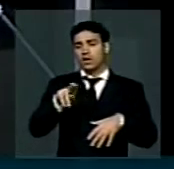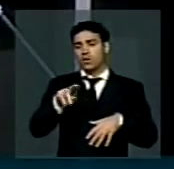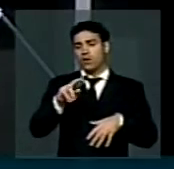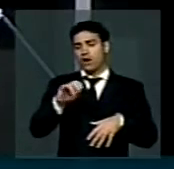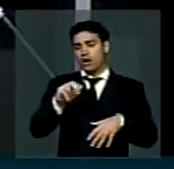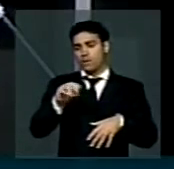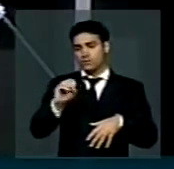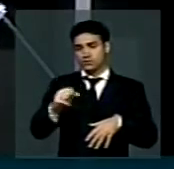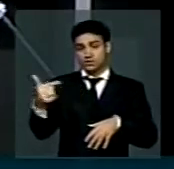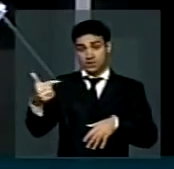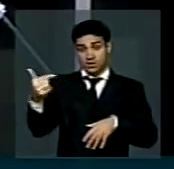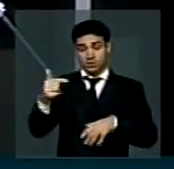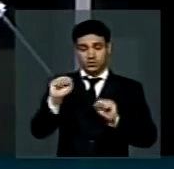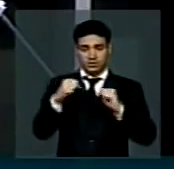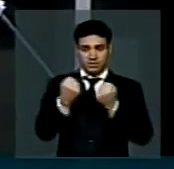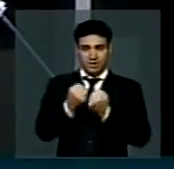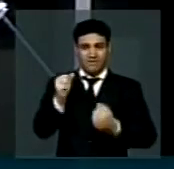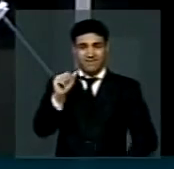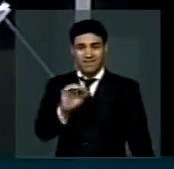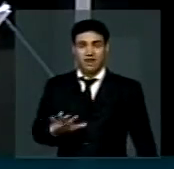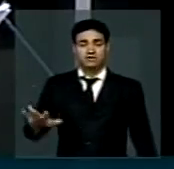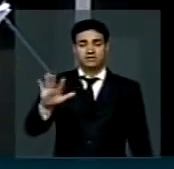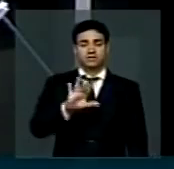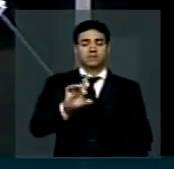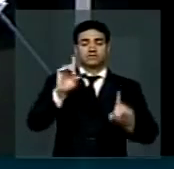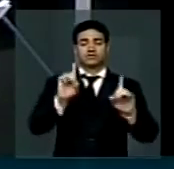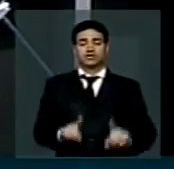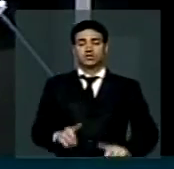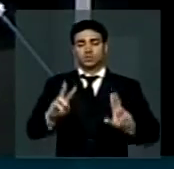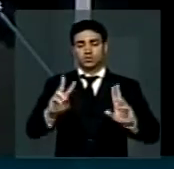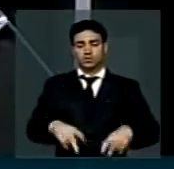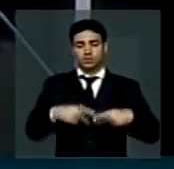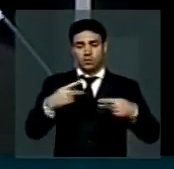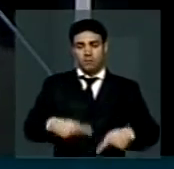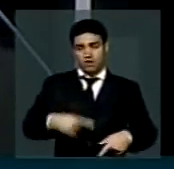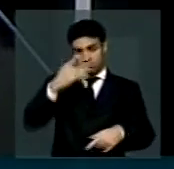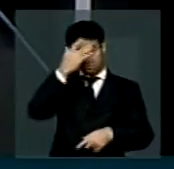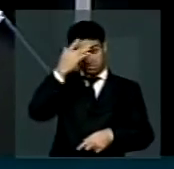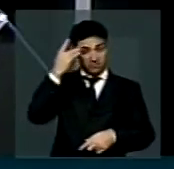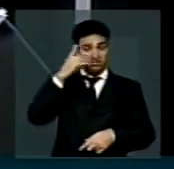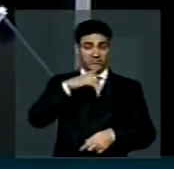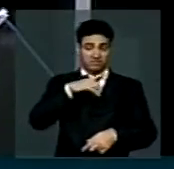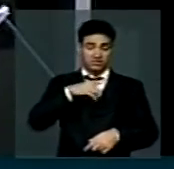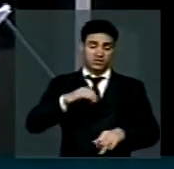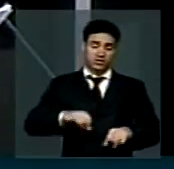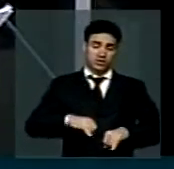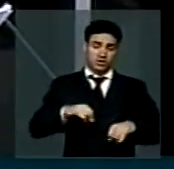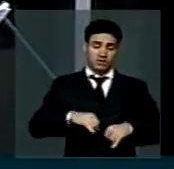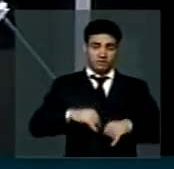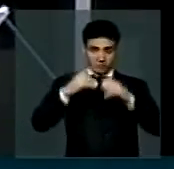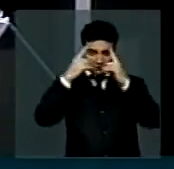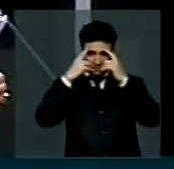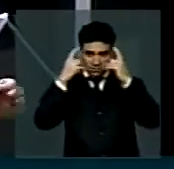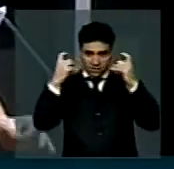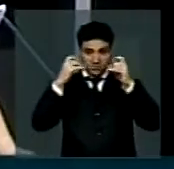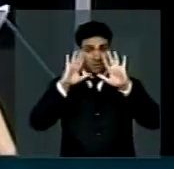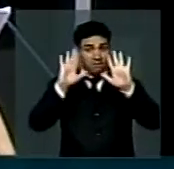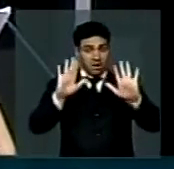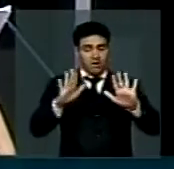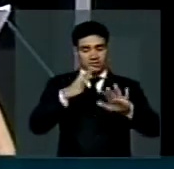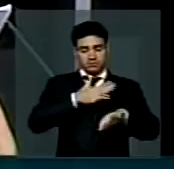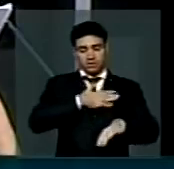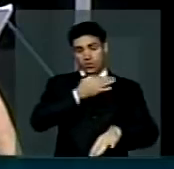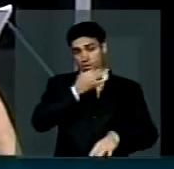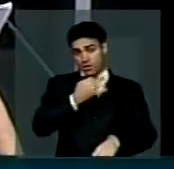2º Seminário Nacional dos Direitos Humanos das Vítimas de Violência. Mas, na minha opinião, o dia